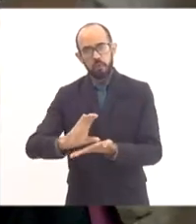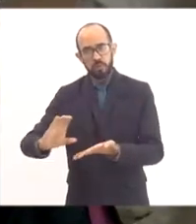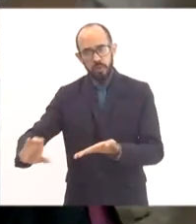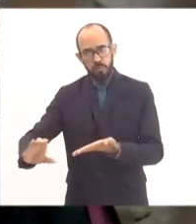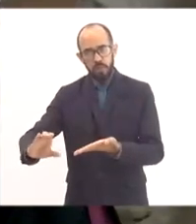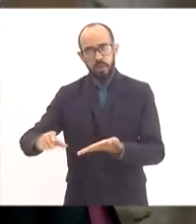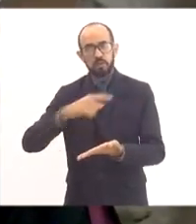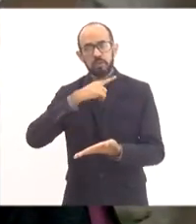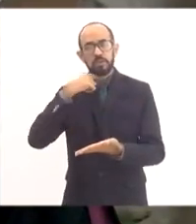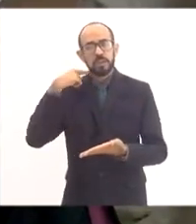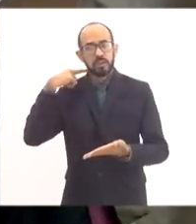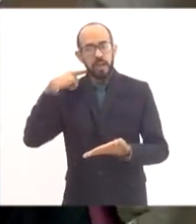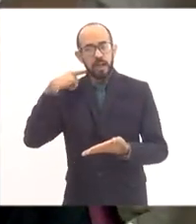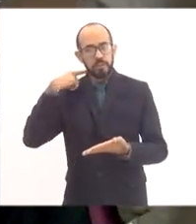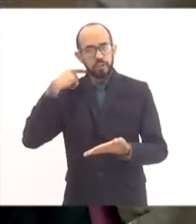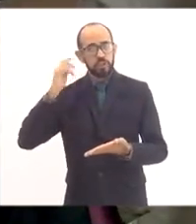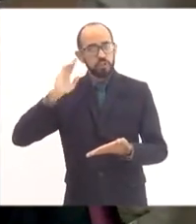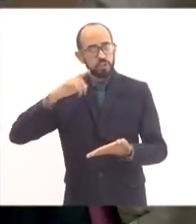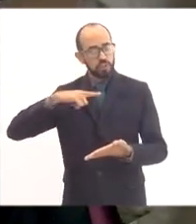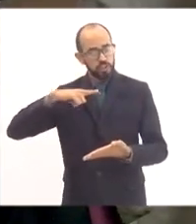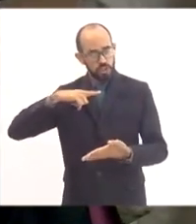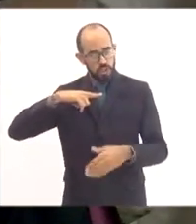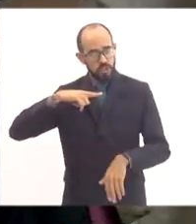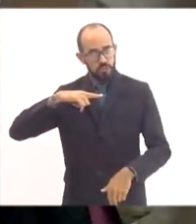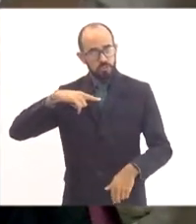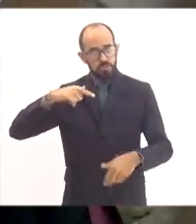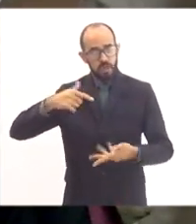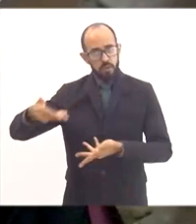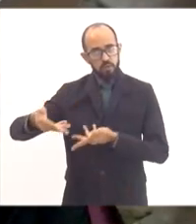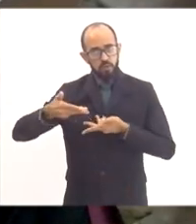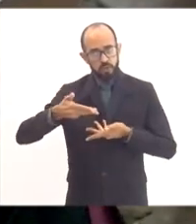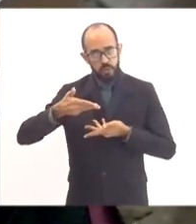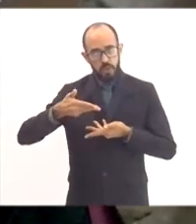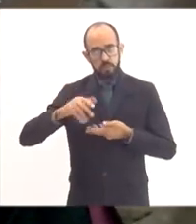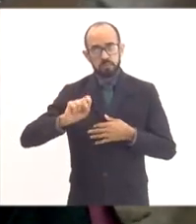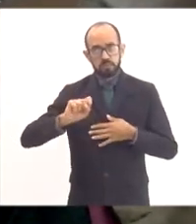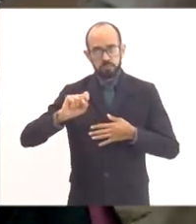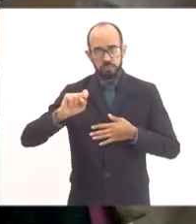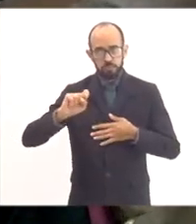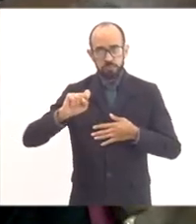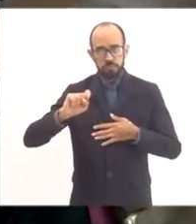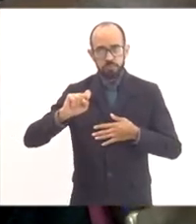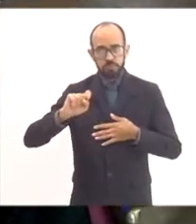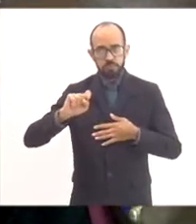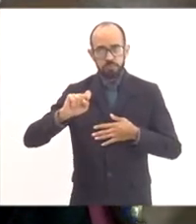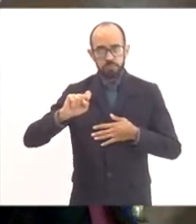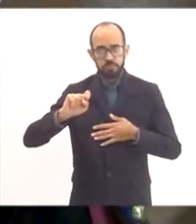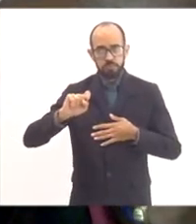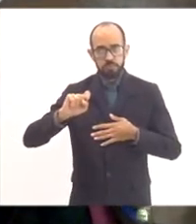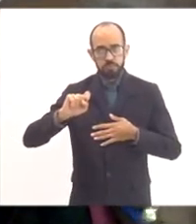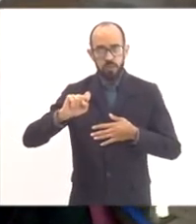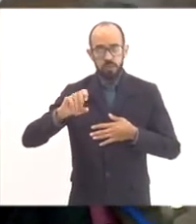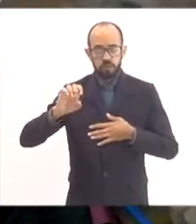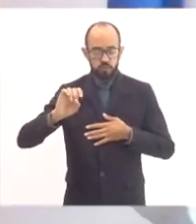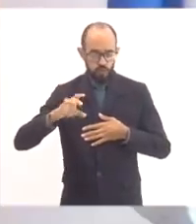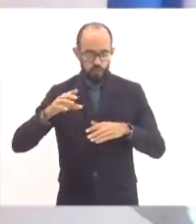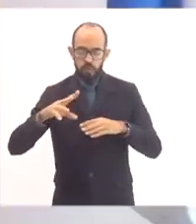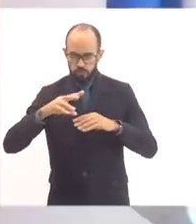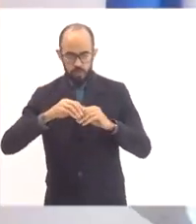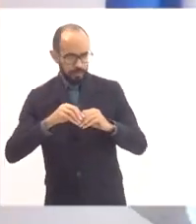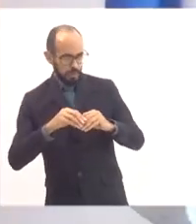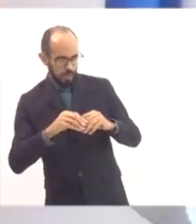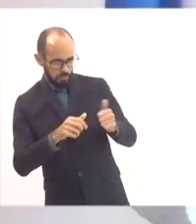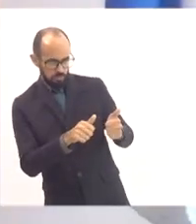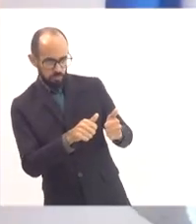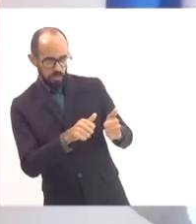prazo de validade para nos convocarem. E aí, só ir fazendo a parte aqui. Uhum. O concurso